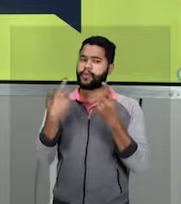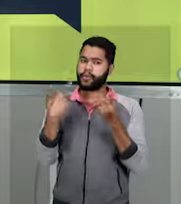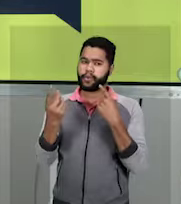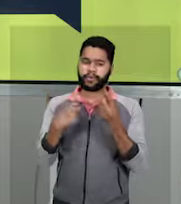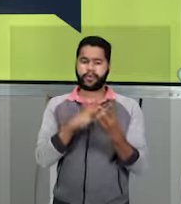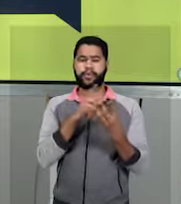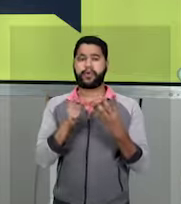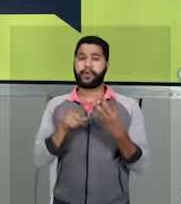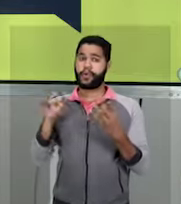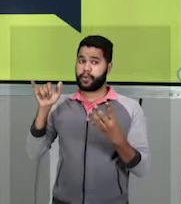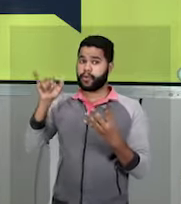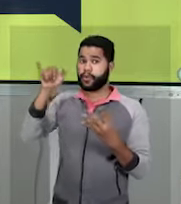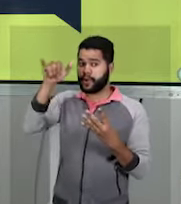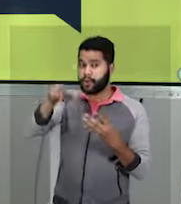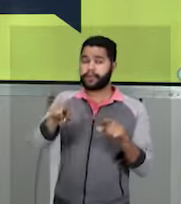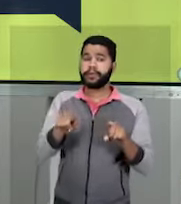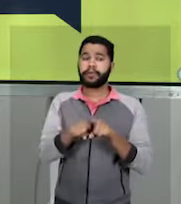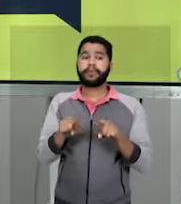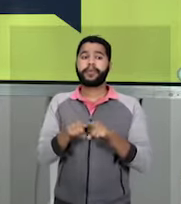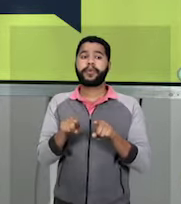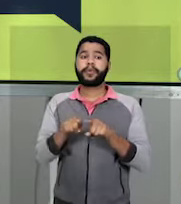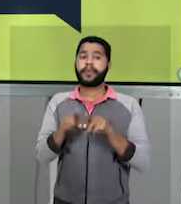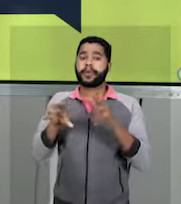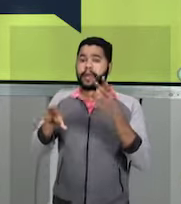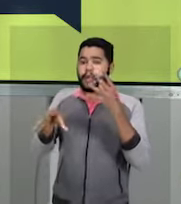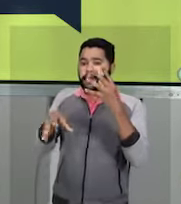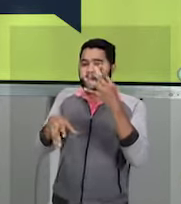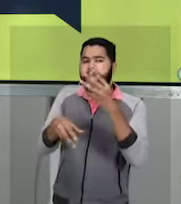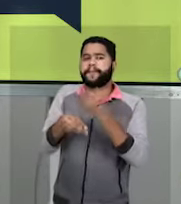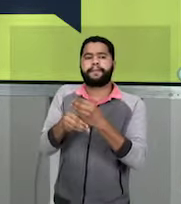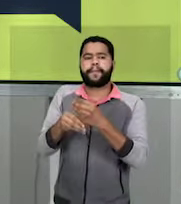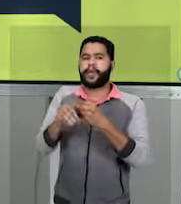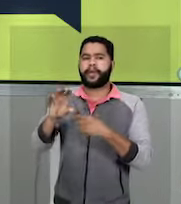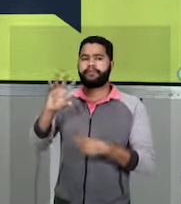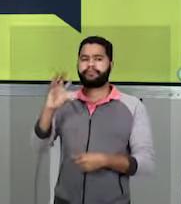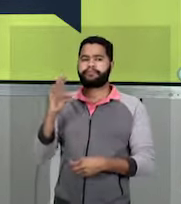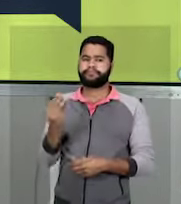o aéreo também e que ele se complementam